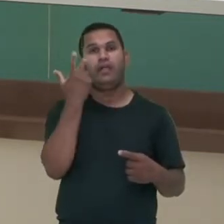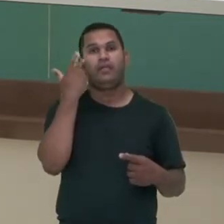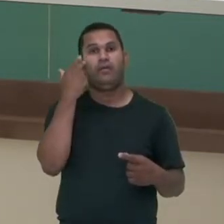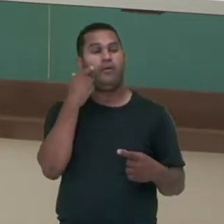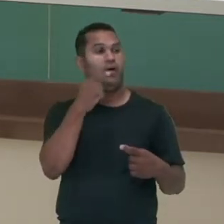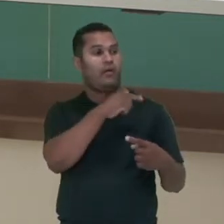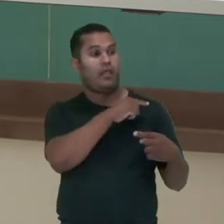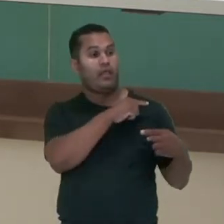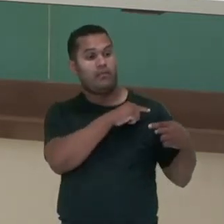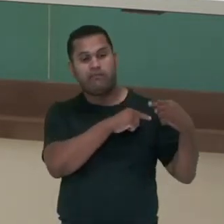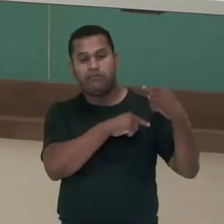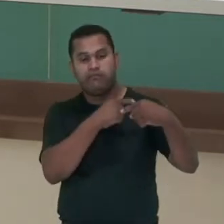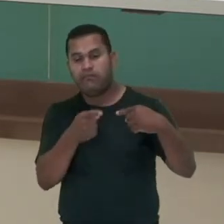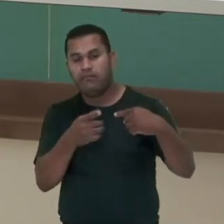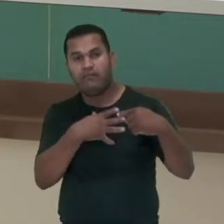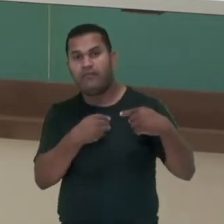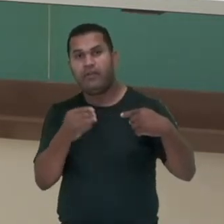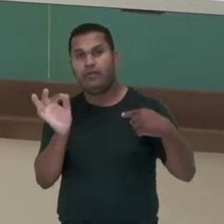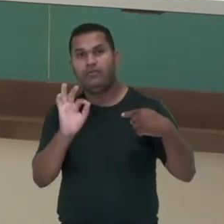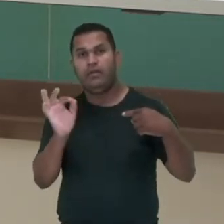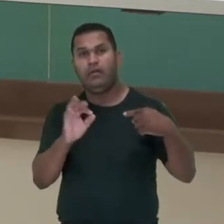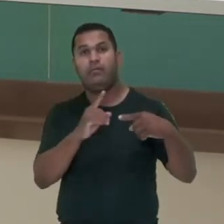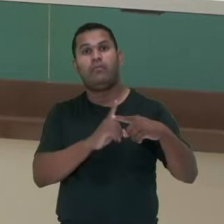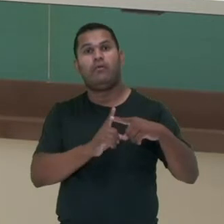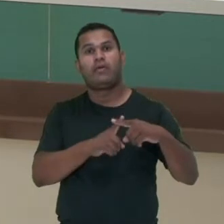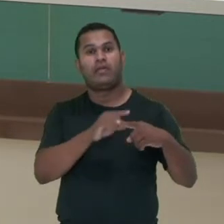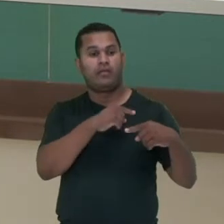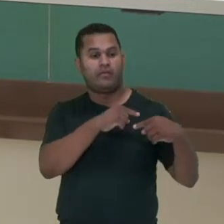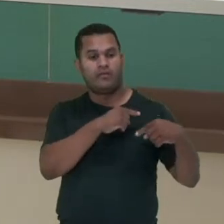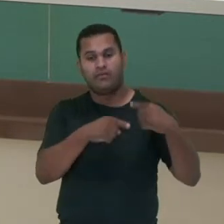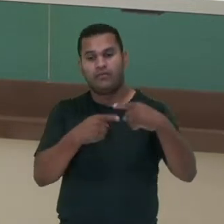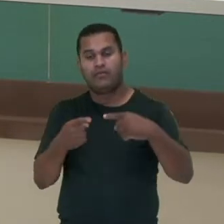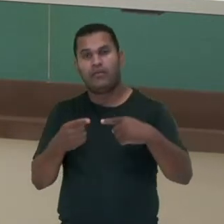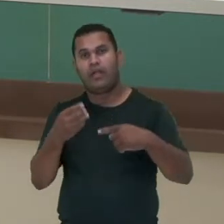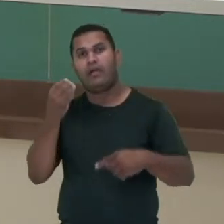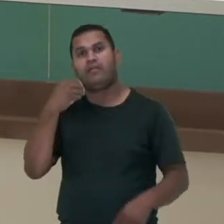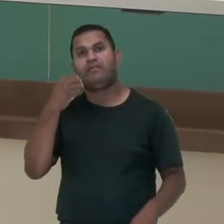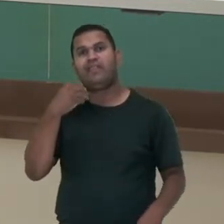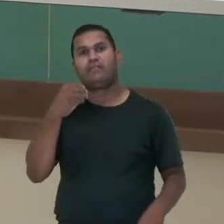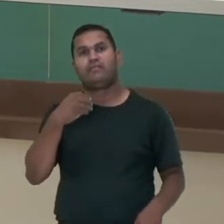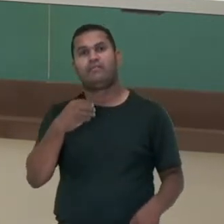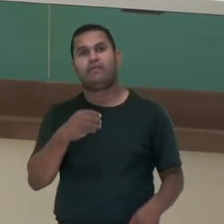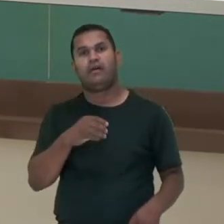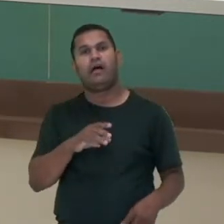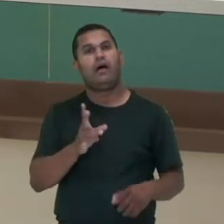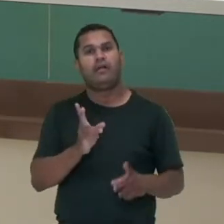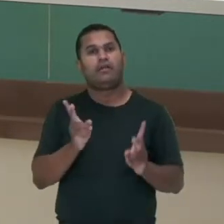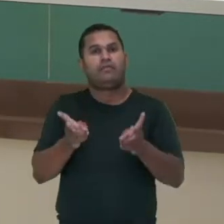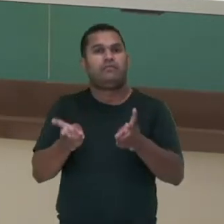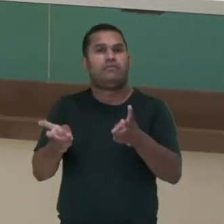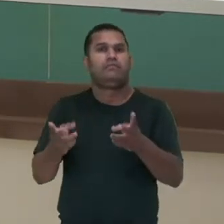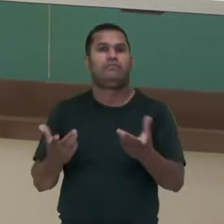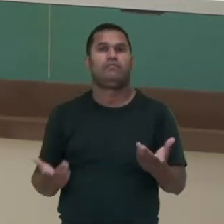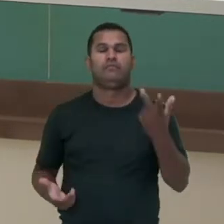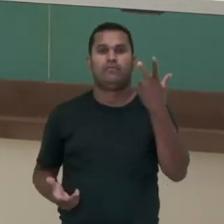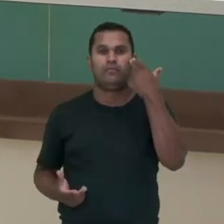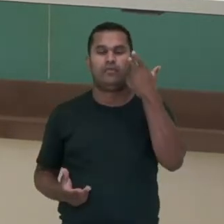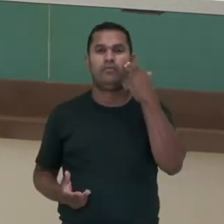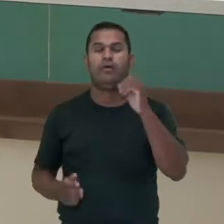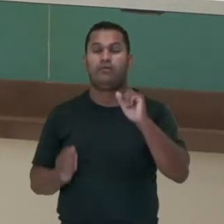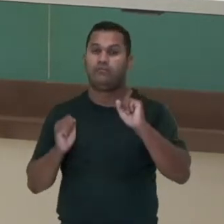filho, pode se manifestar a suposta doença ou uma característica recessiva qualquer. Atividade 1 lá,